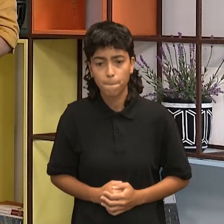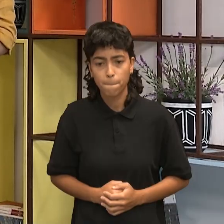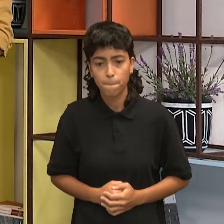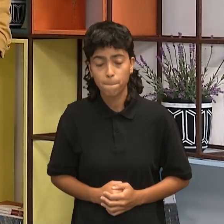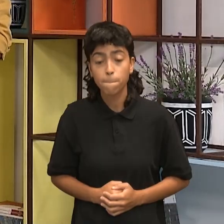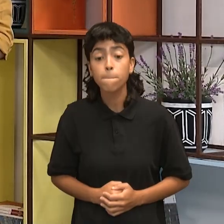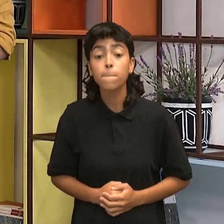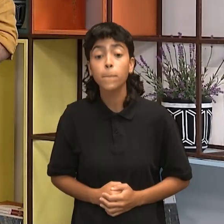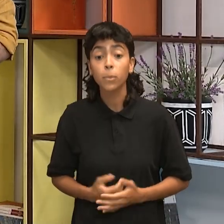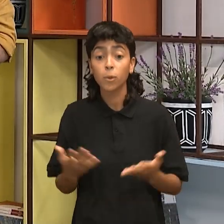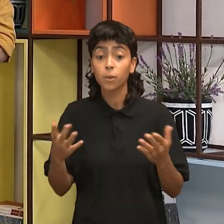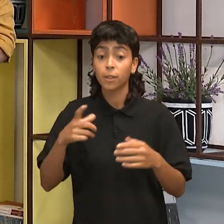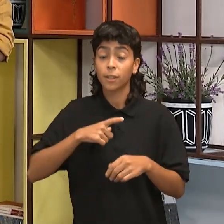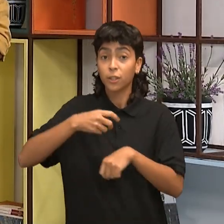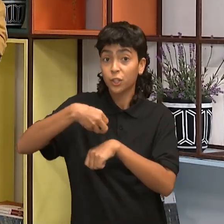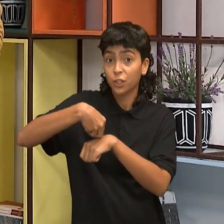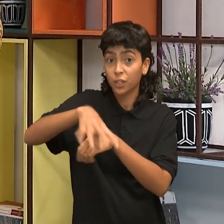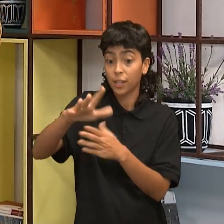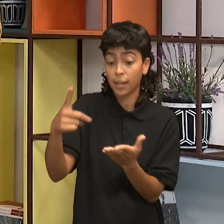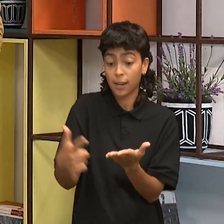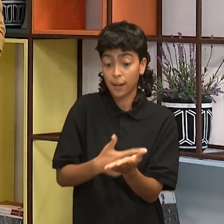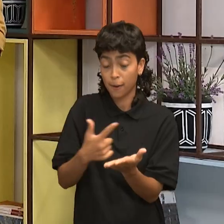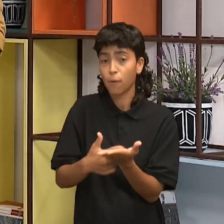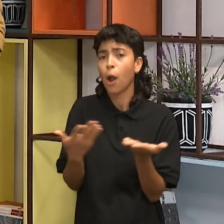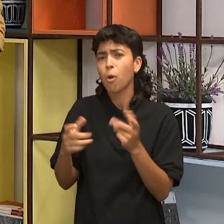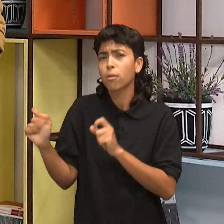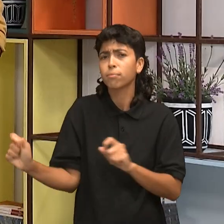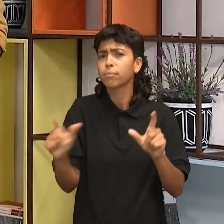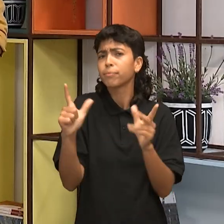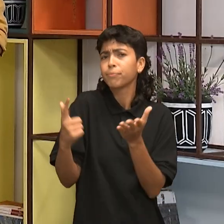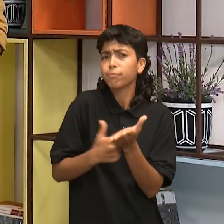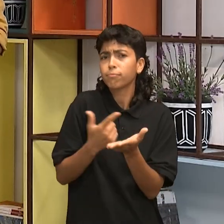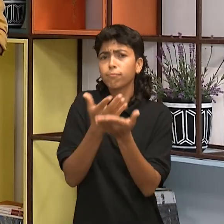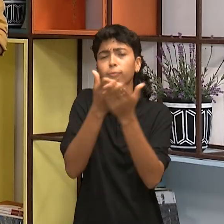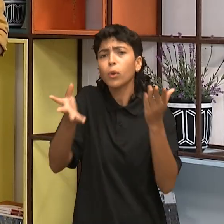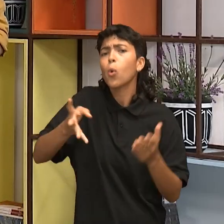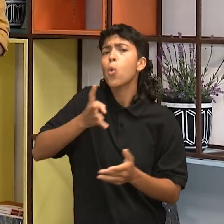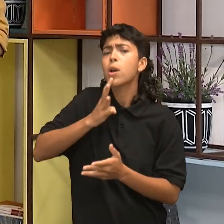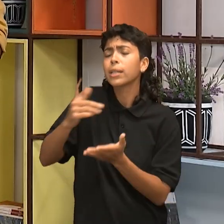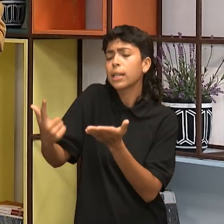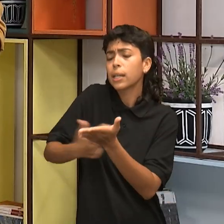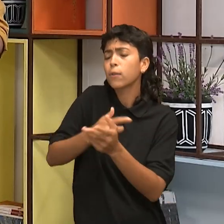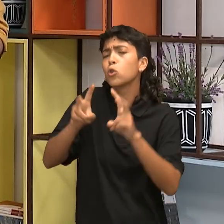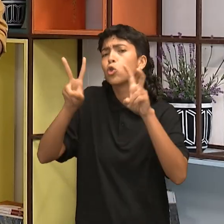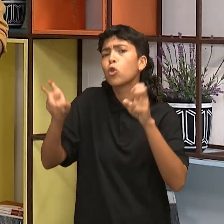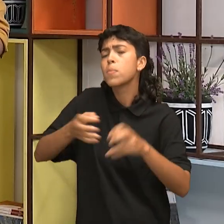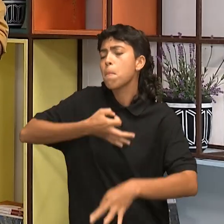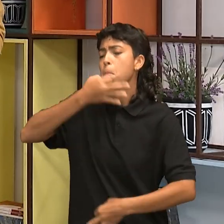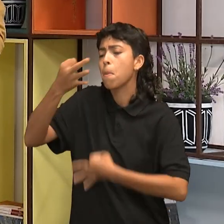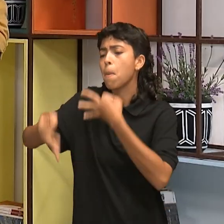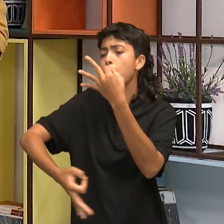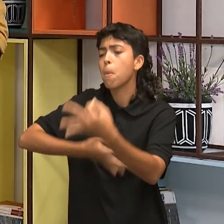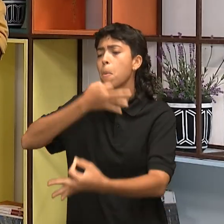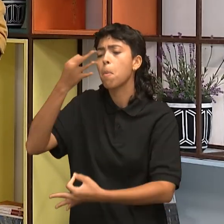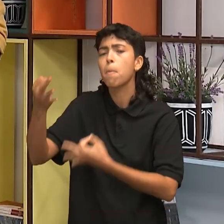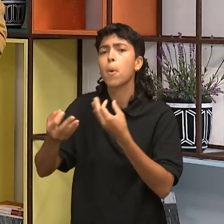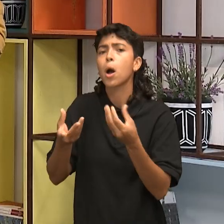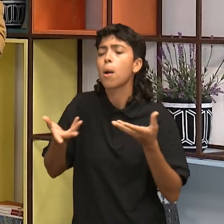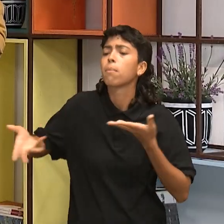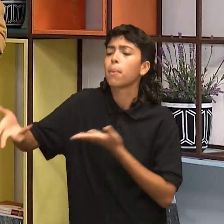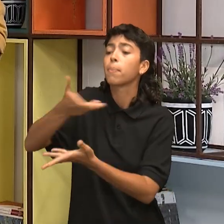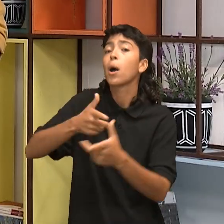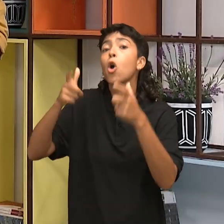E hoje tem dica de leitura. No Vitrine Literária vamos conhecer o livro Ensaios sobre Argumentação e Interação em